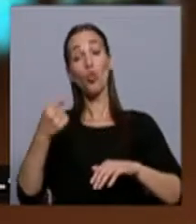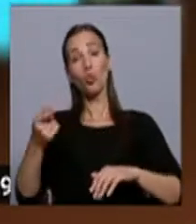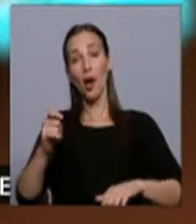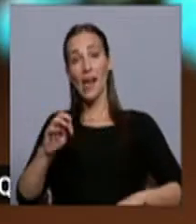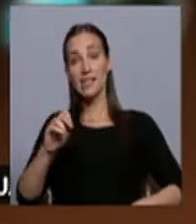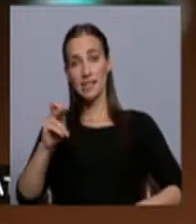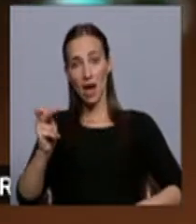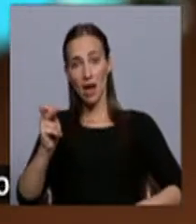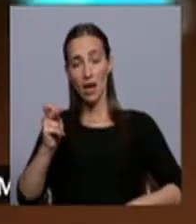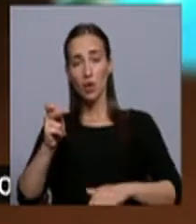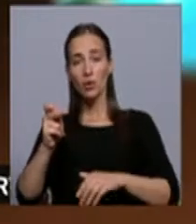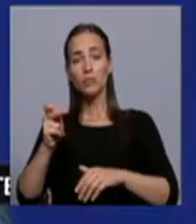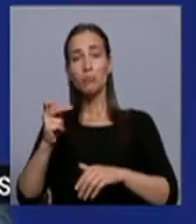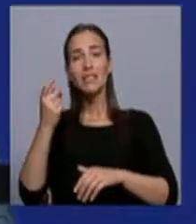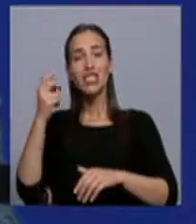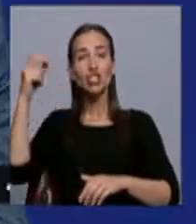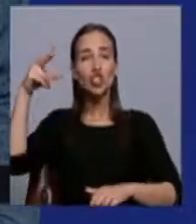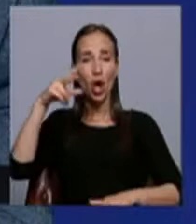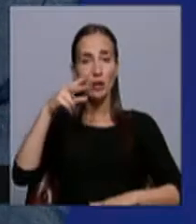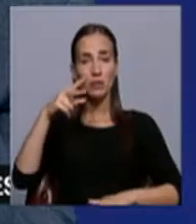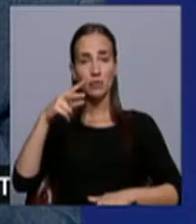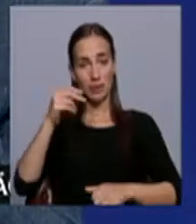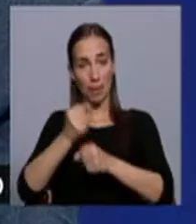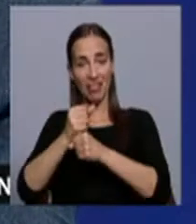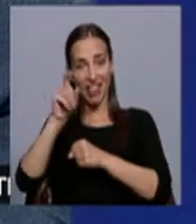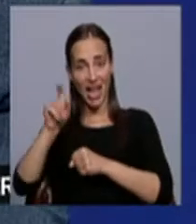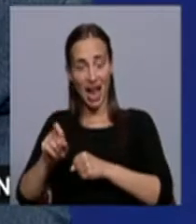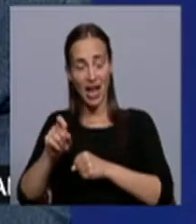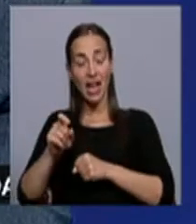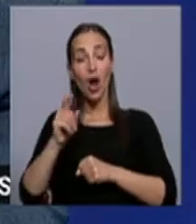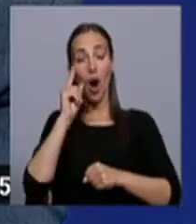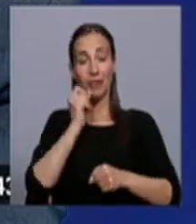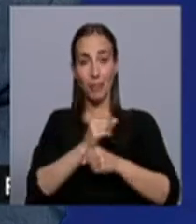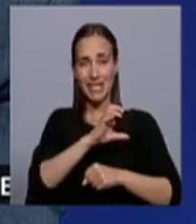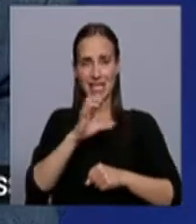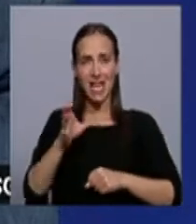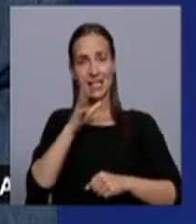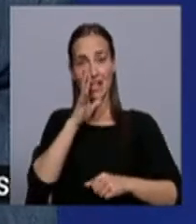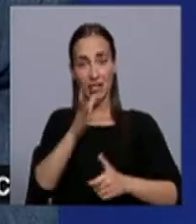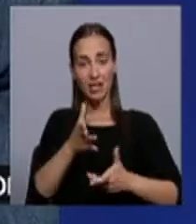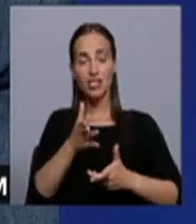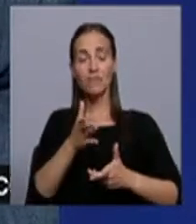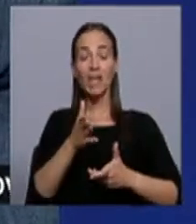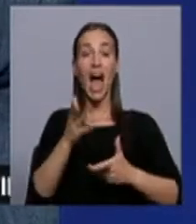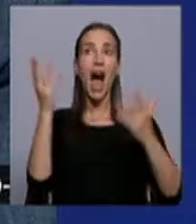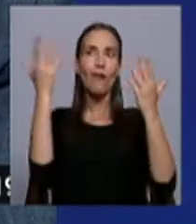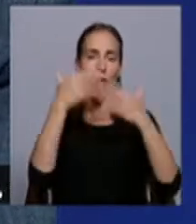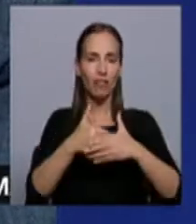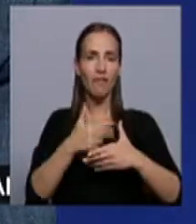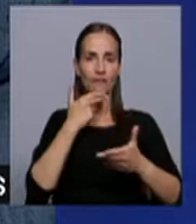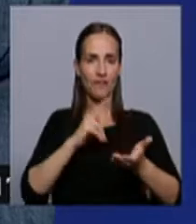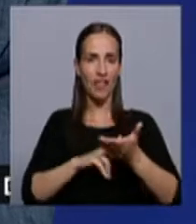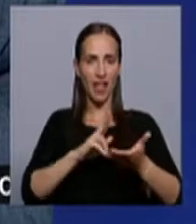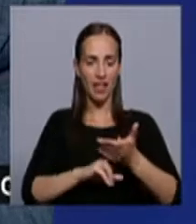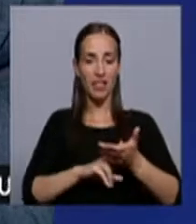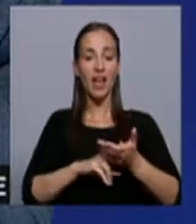À noite, a atmosfera de Marte está mais calminha. Bom, o do TGO, o da ESA, precisa da luz solar, portanto opera